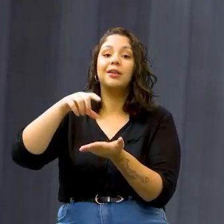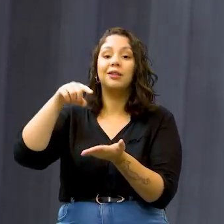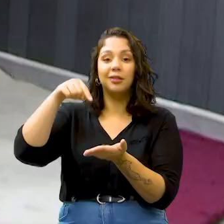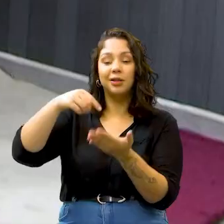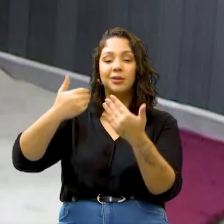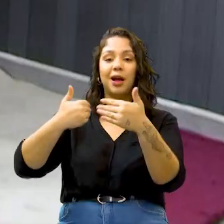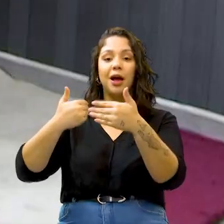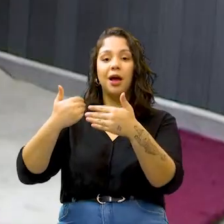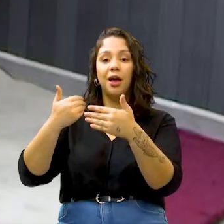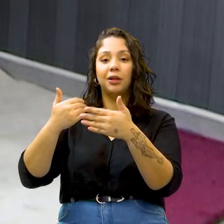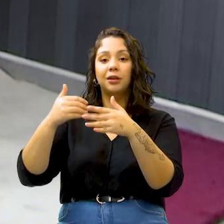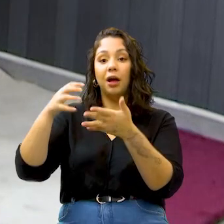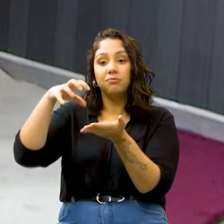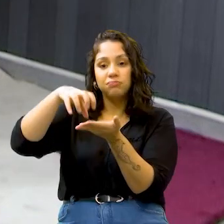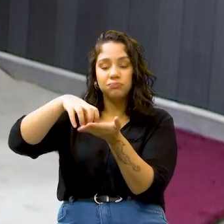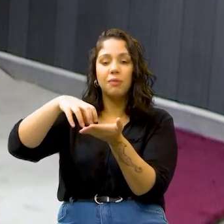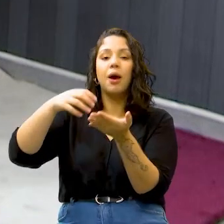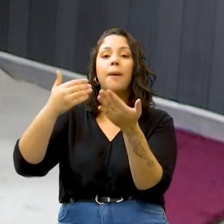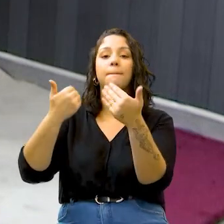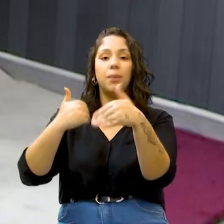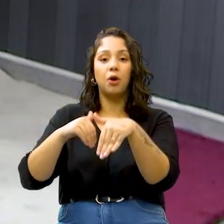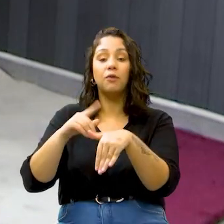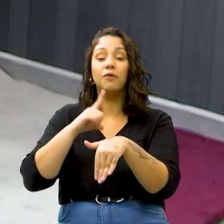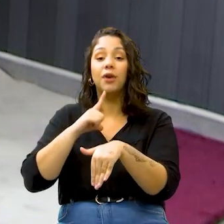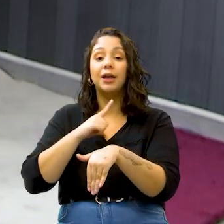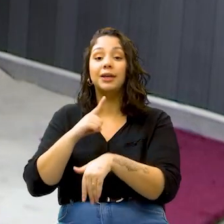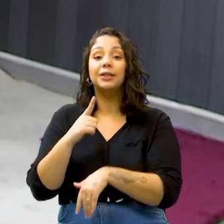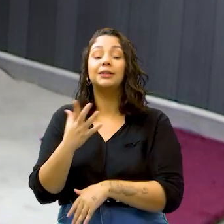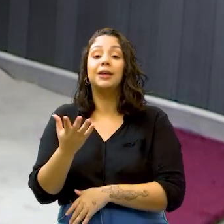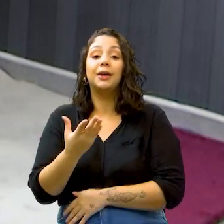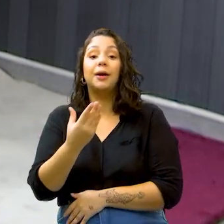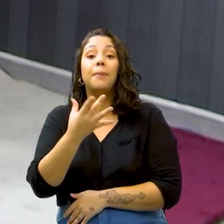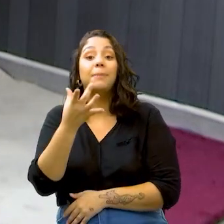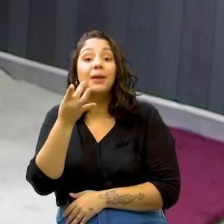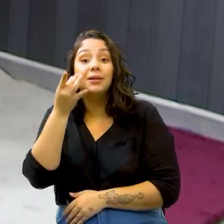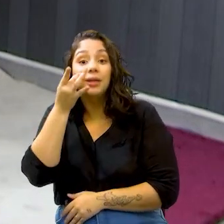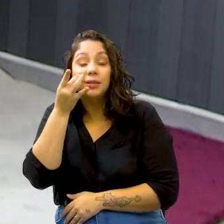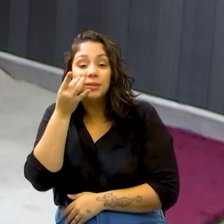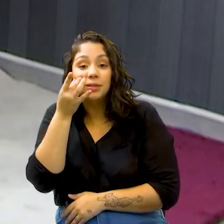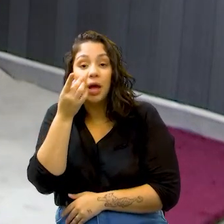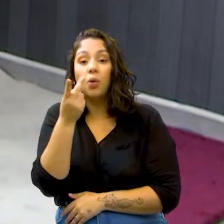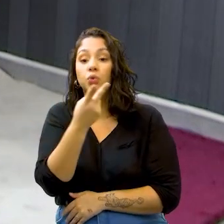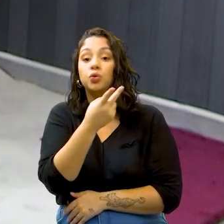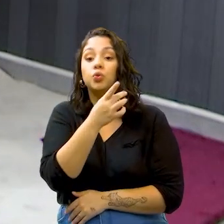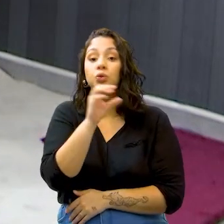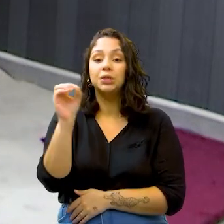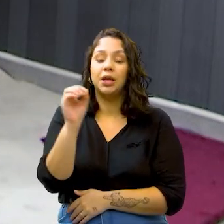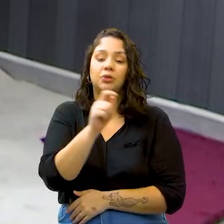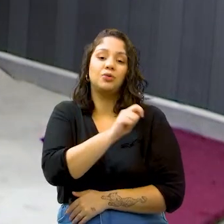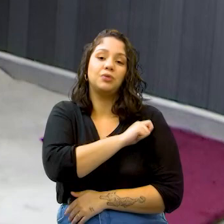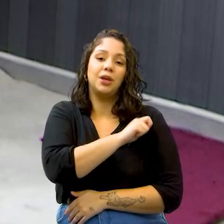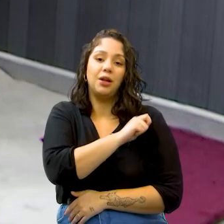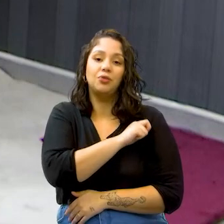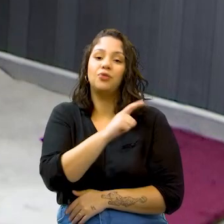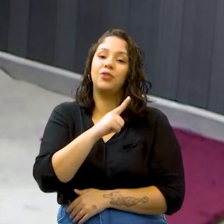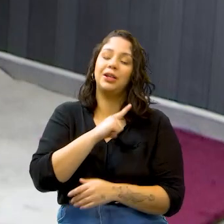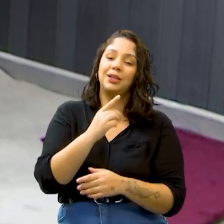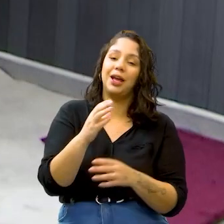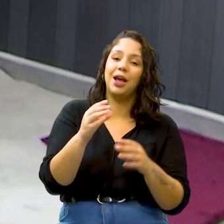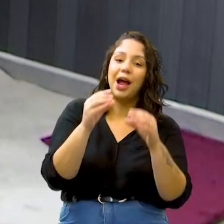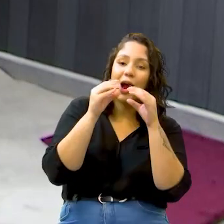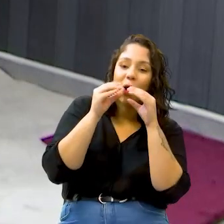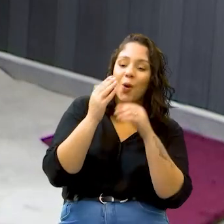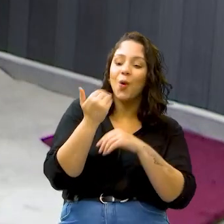na sede da conversa e presencialmente vagas para ter 200 alunos né até 200 alunos